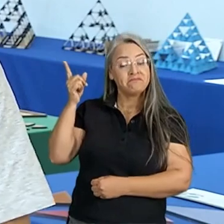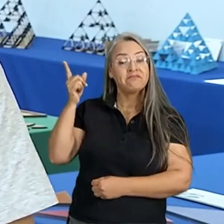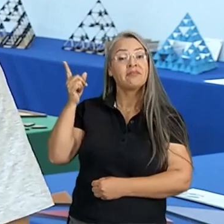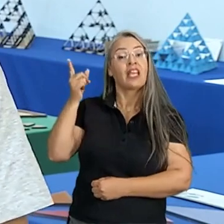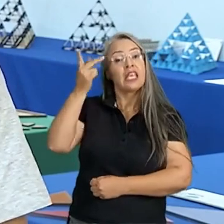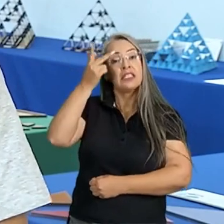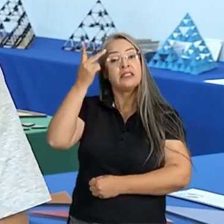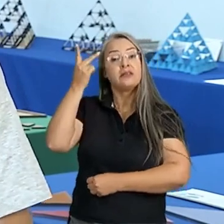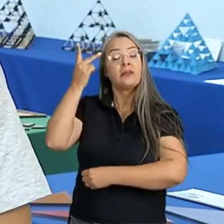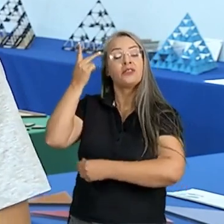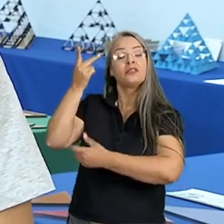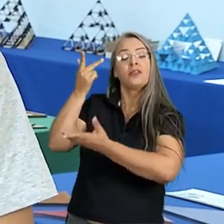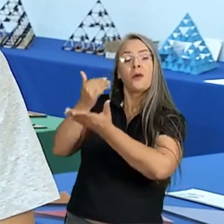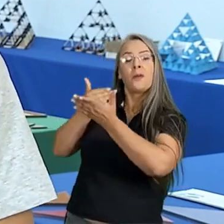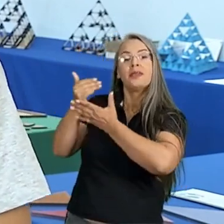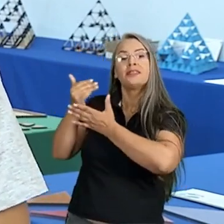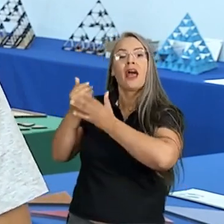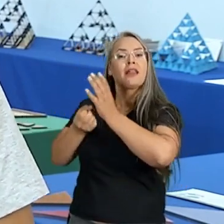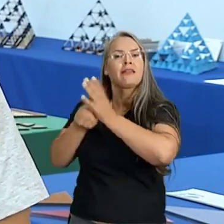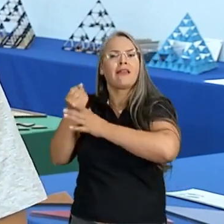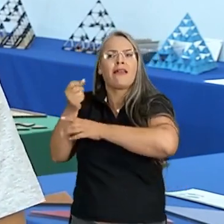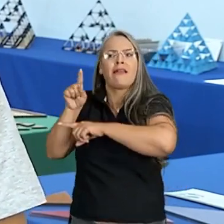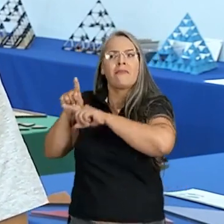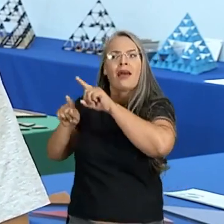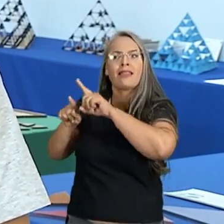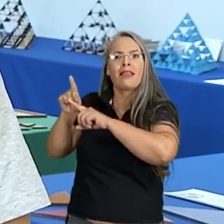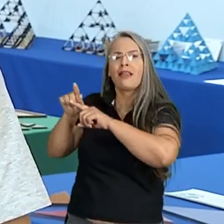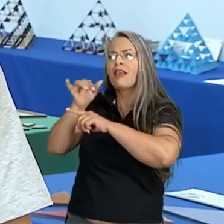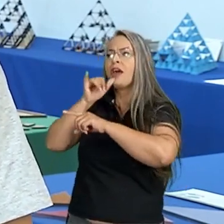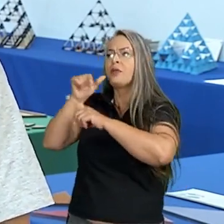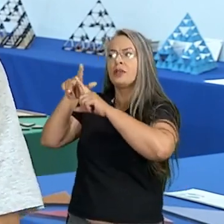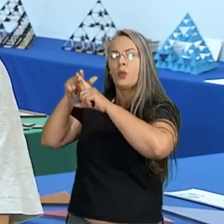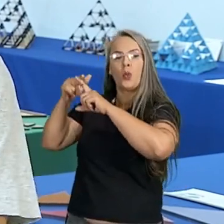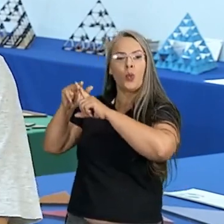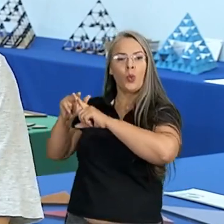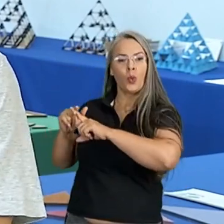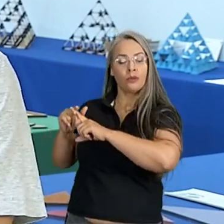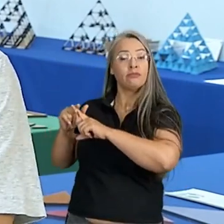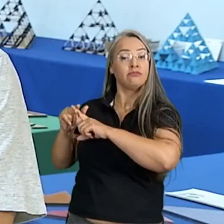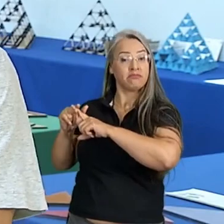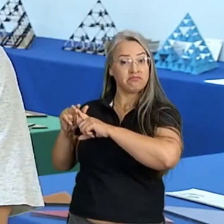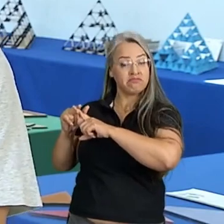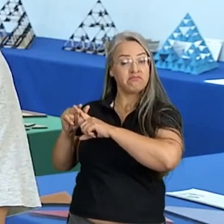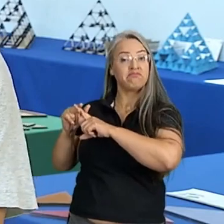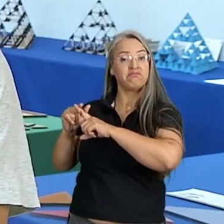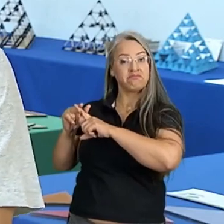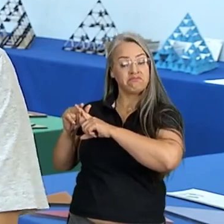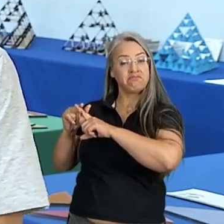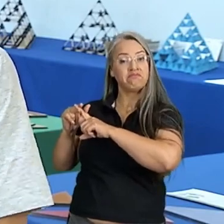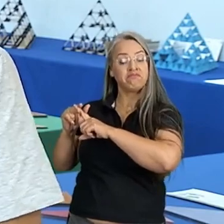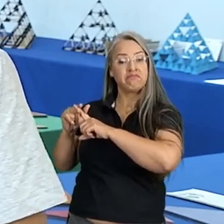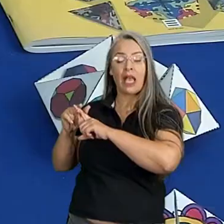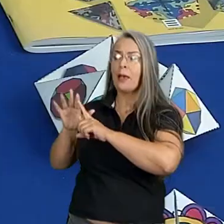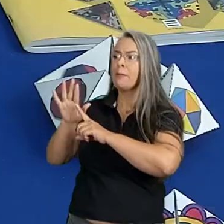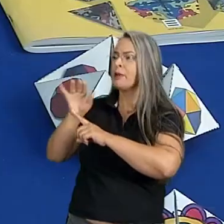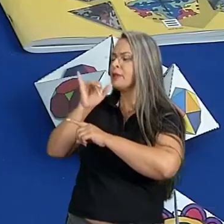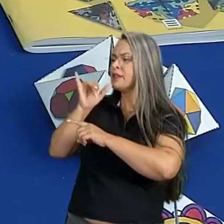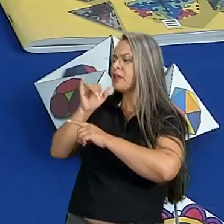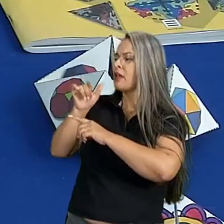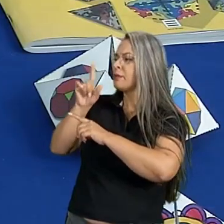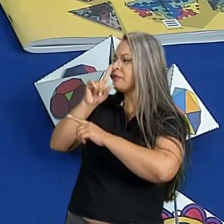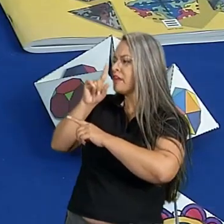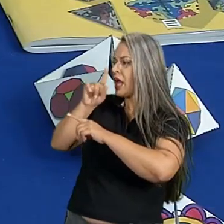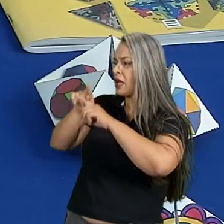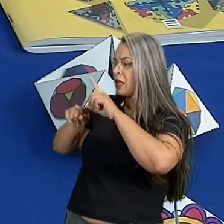começou a produzir seus próprios bom mesmo consertar coisas e parece que consertar porque eu preciso produzir algum material agora